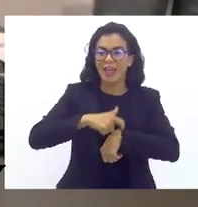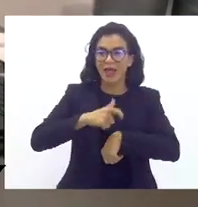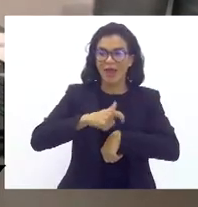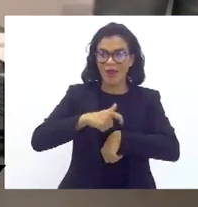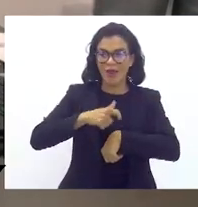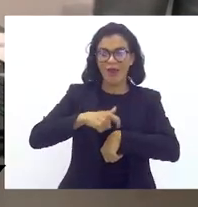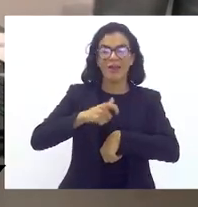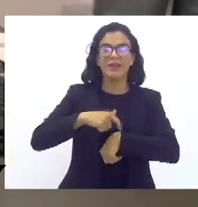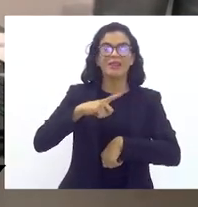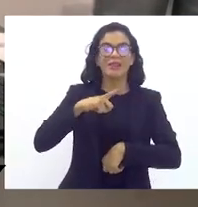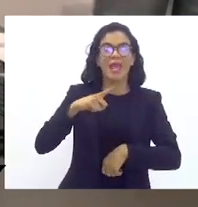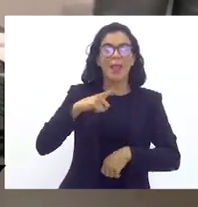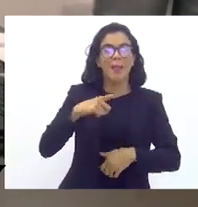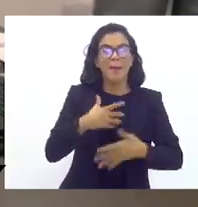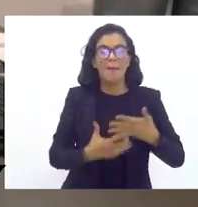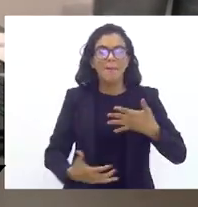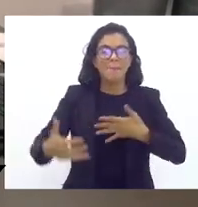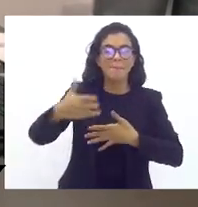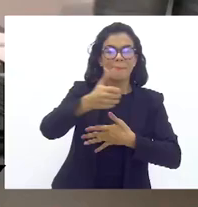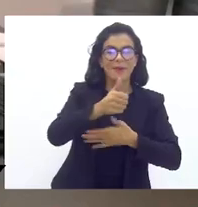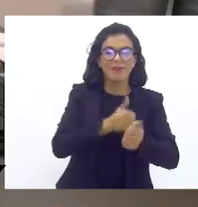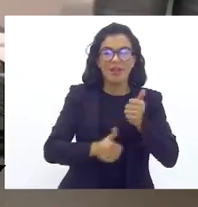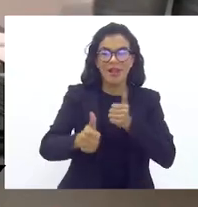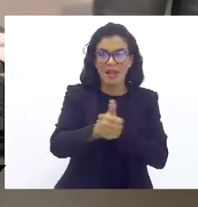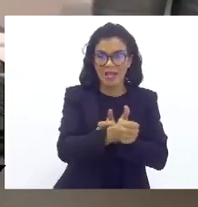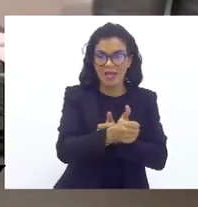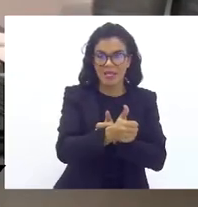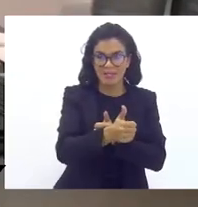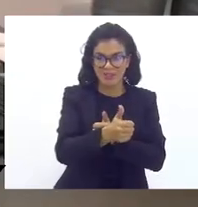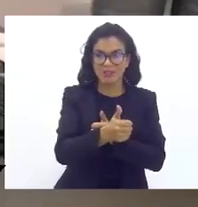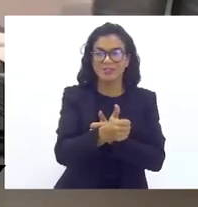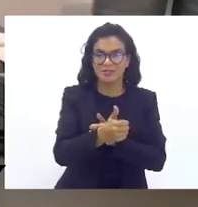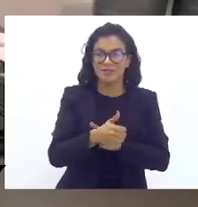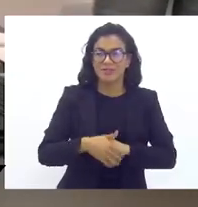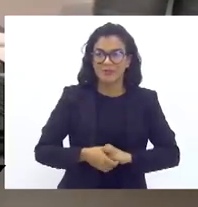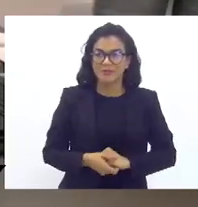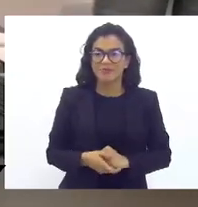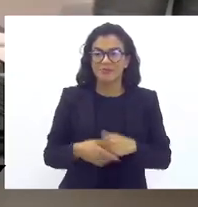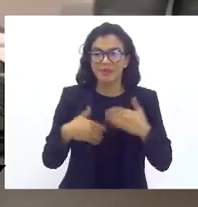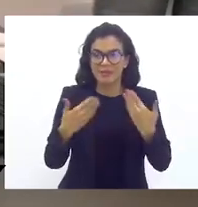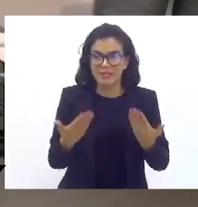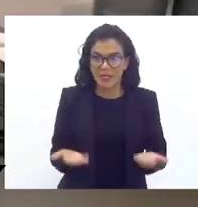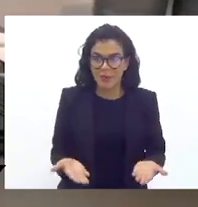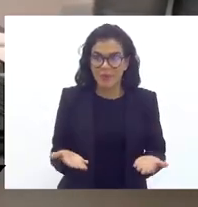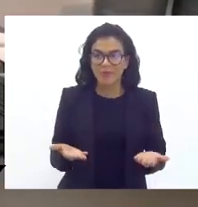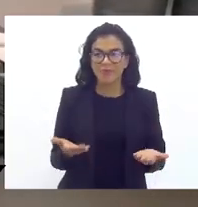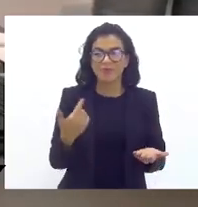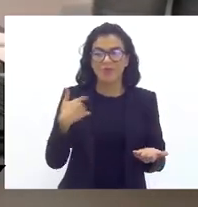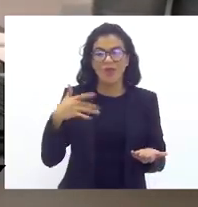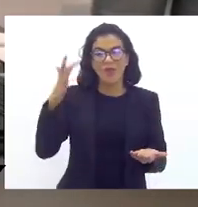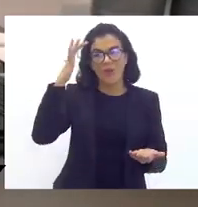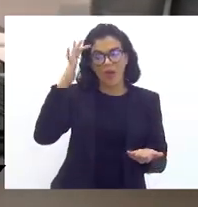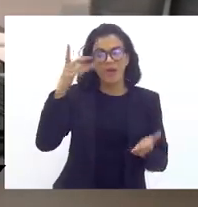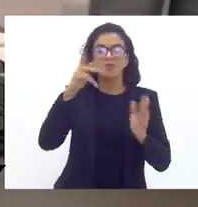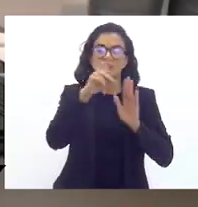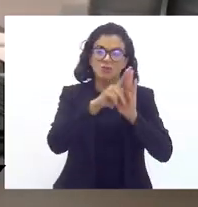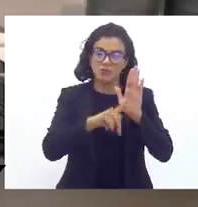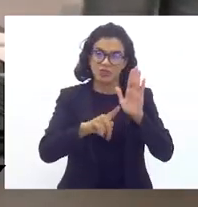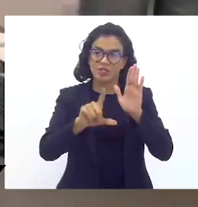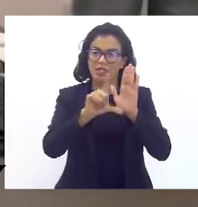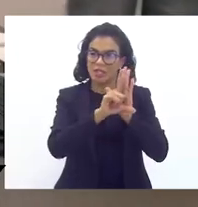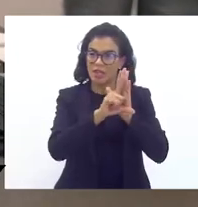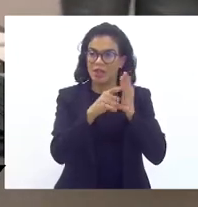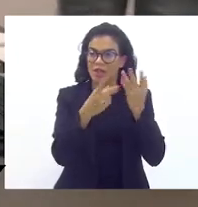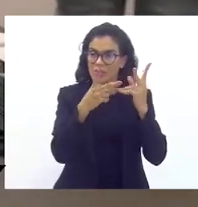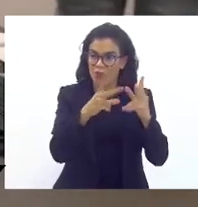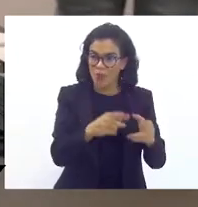todos os privilégios que foram praticados contra os nossos ancestrais Então eu acho que projetos como esse de fato